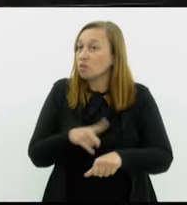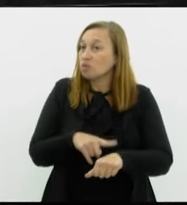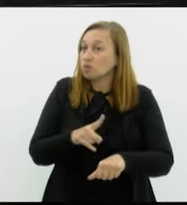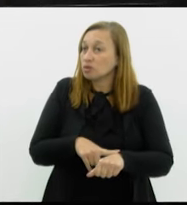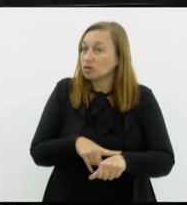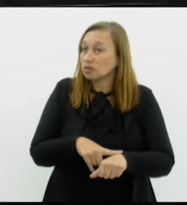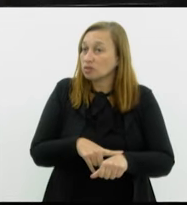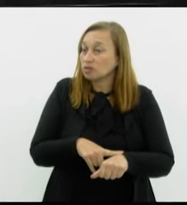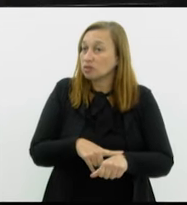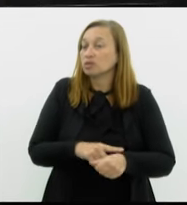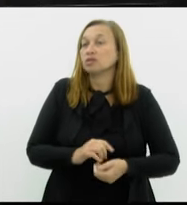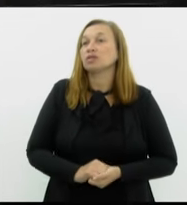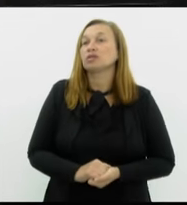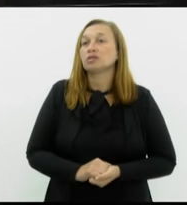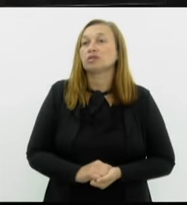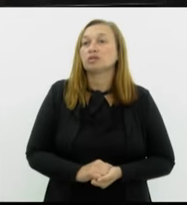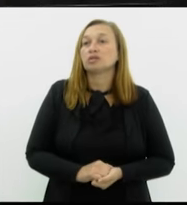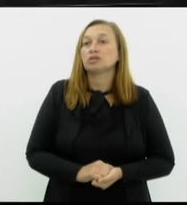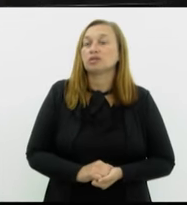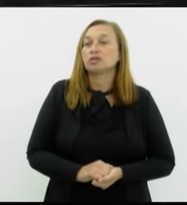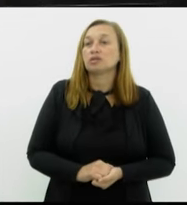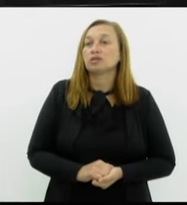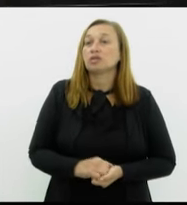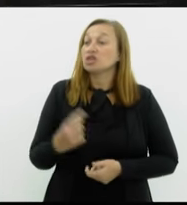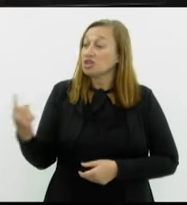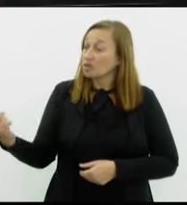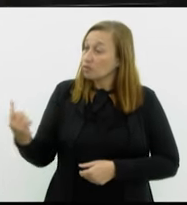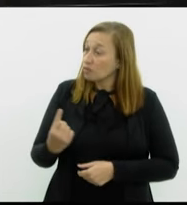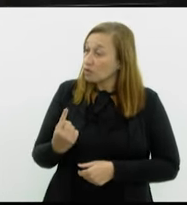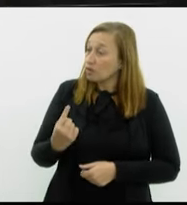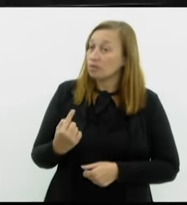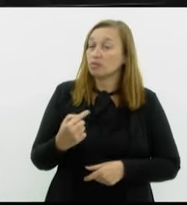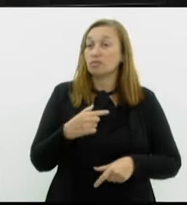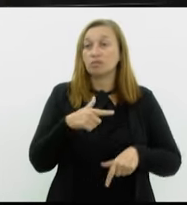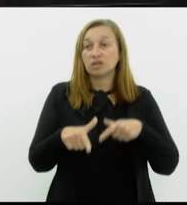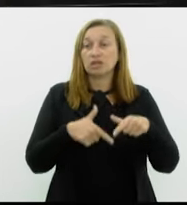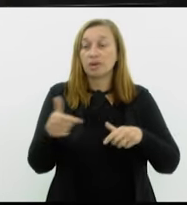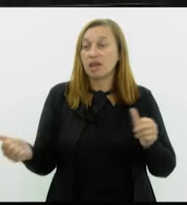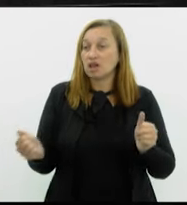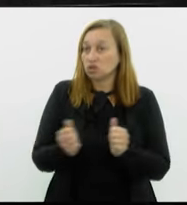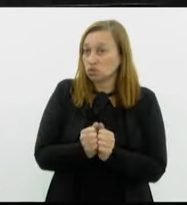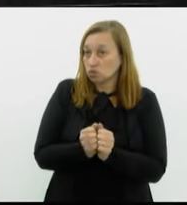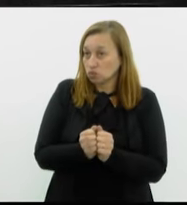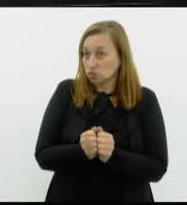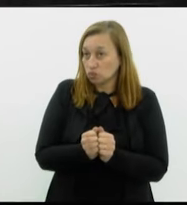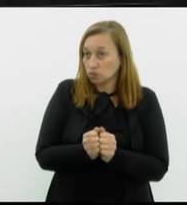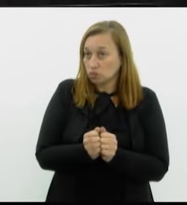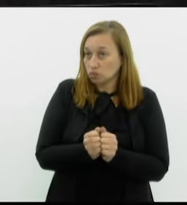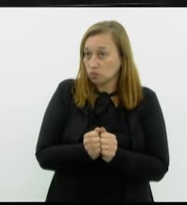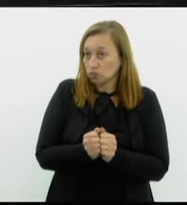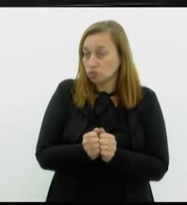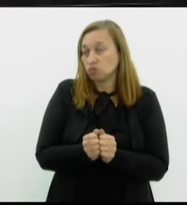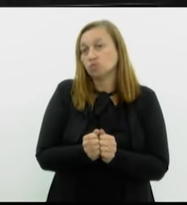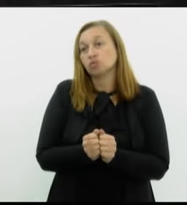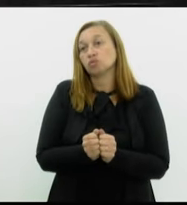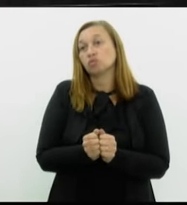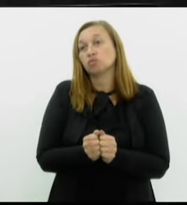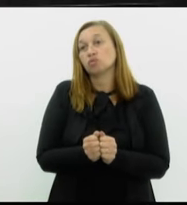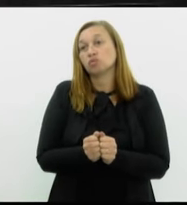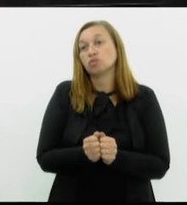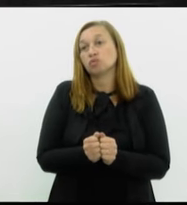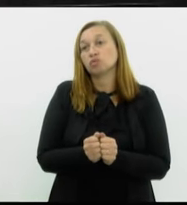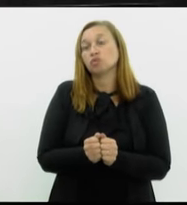foi instada a trabalhar conosco, e esse conosco aqui é com